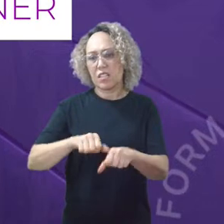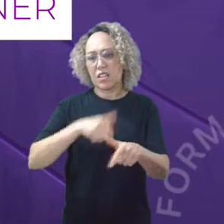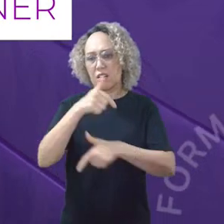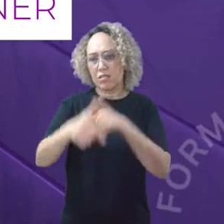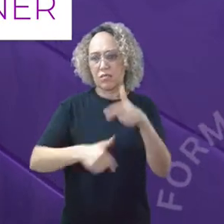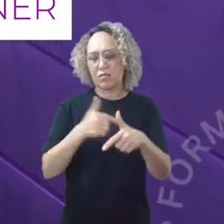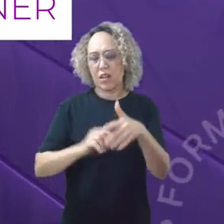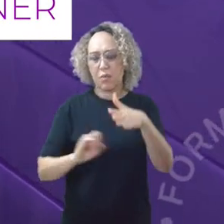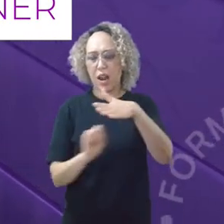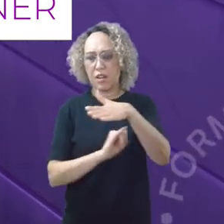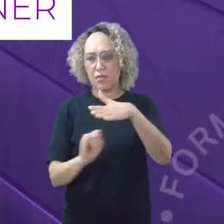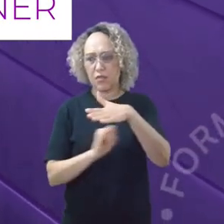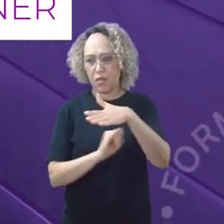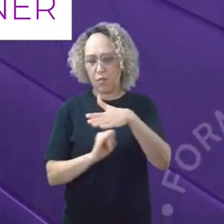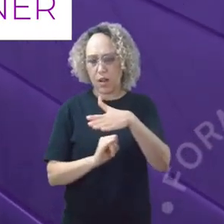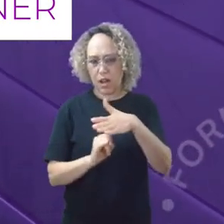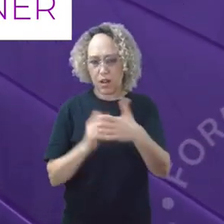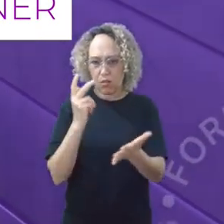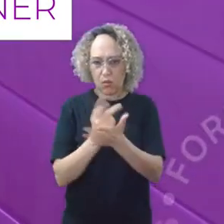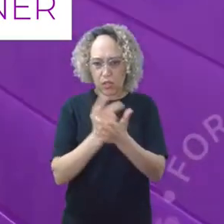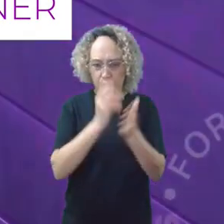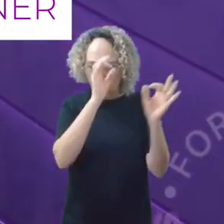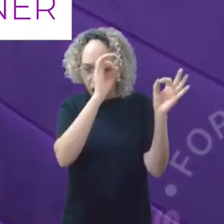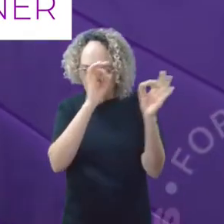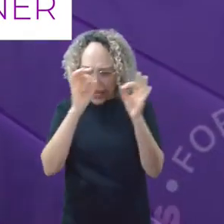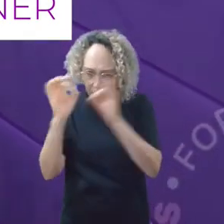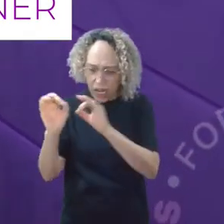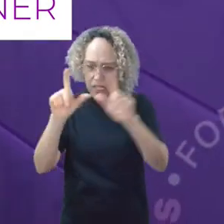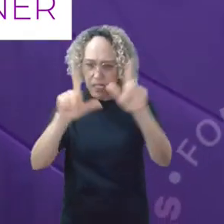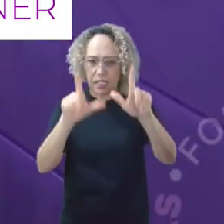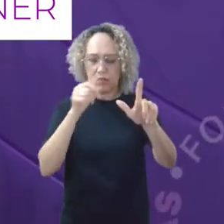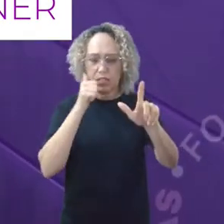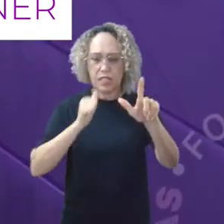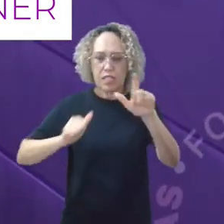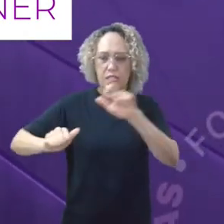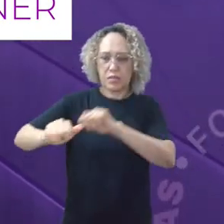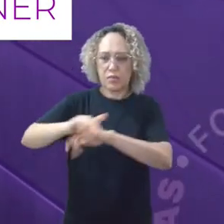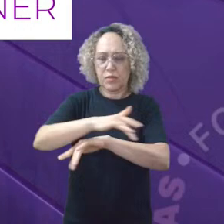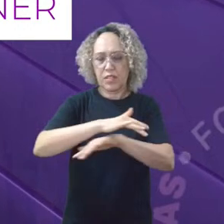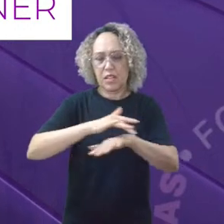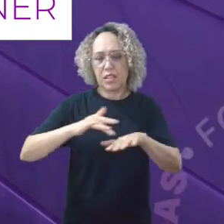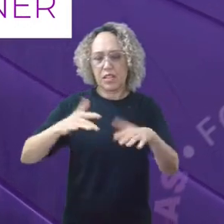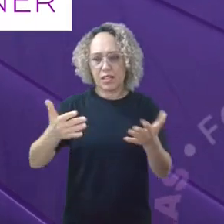do trabalho informal. Continue ligadinha no TV Elas por Elas.